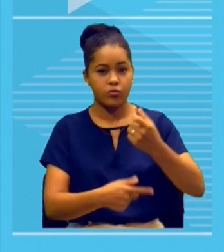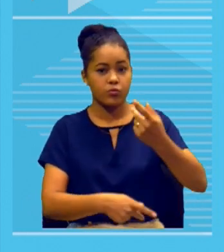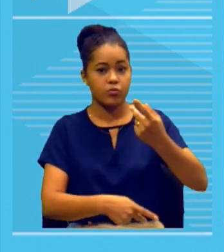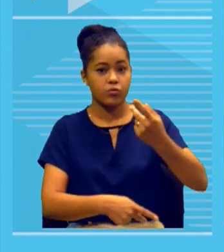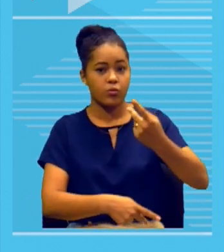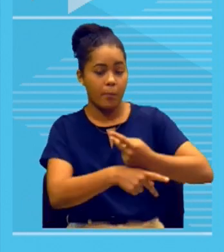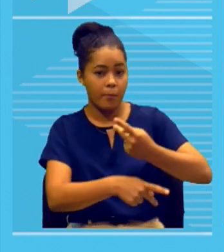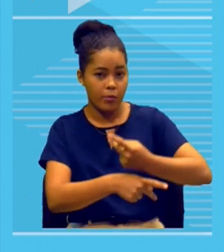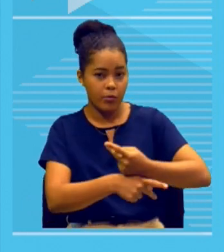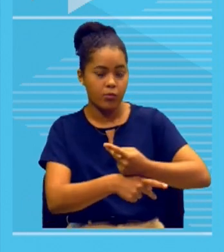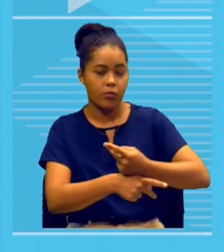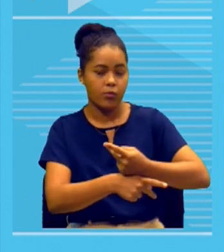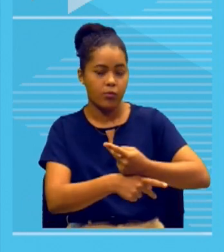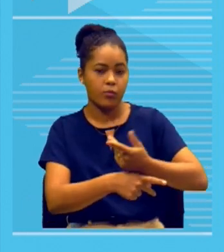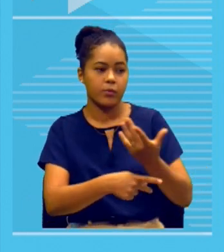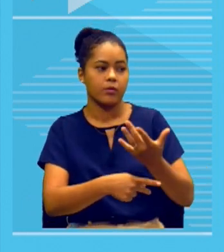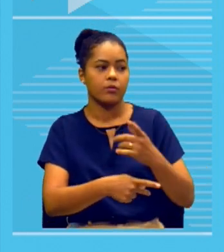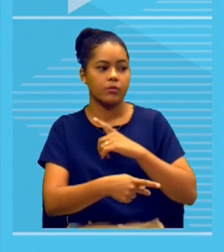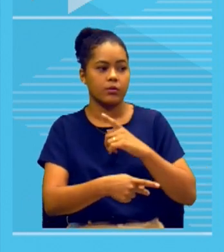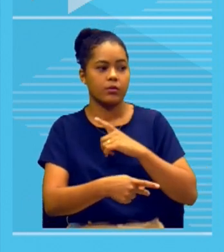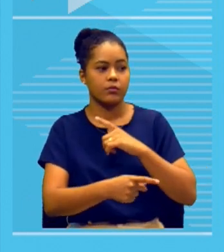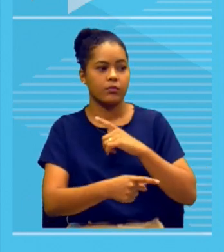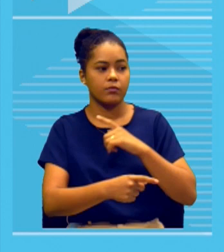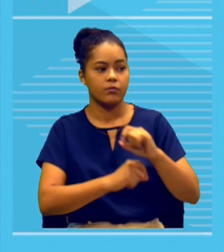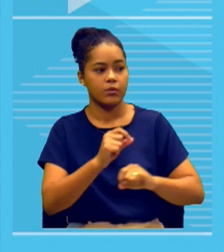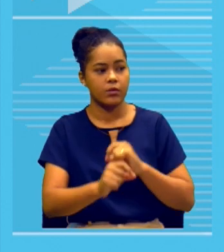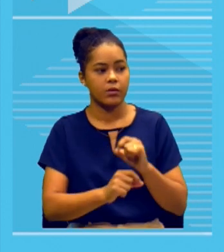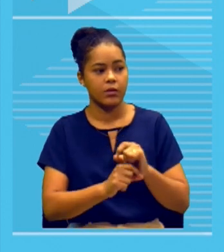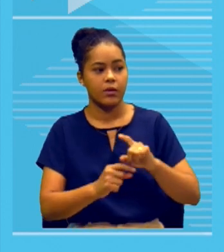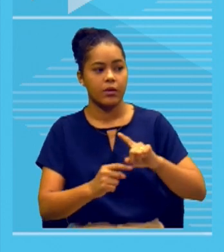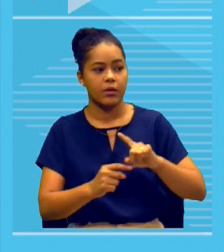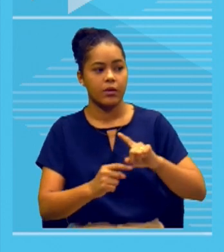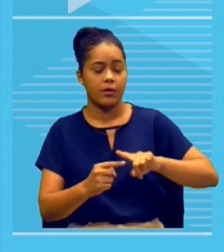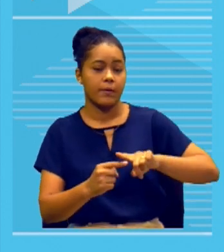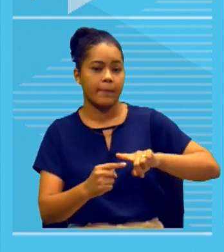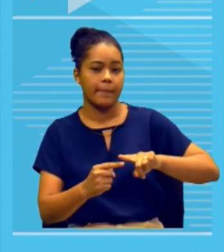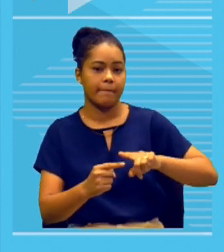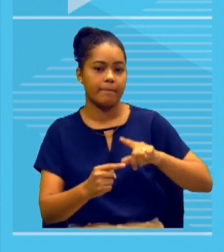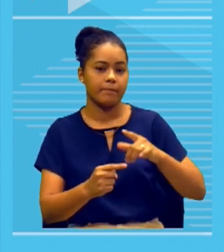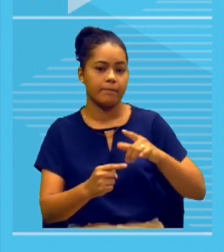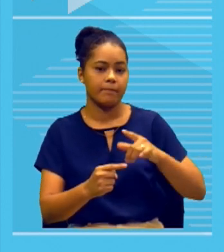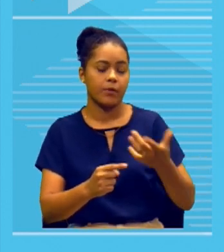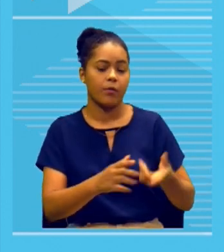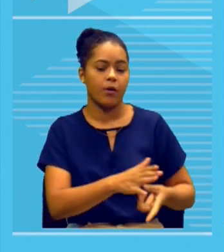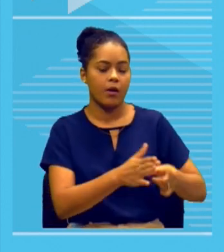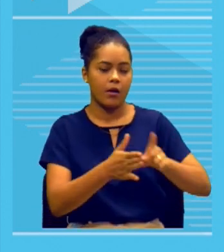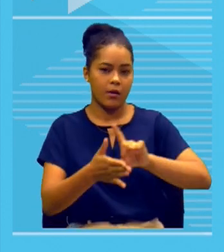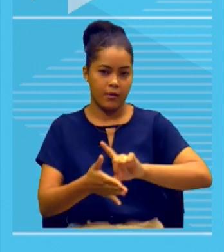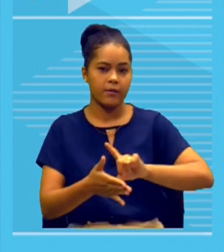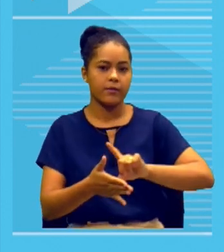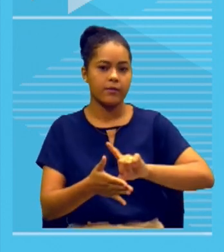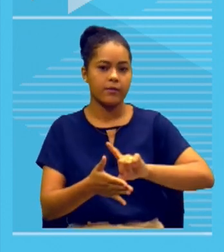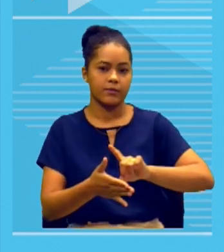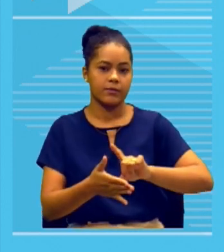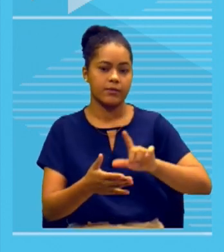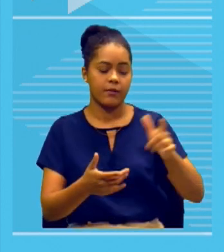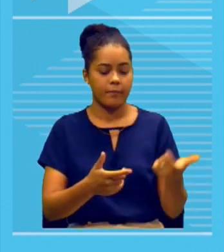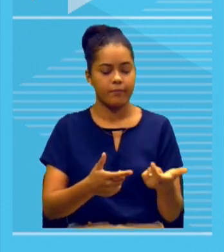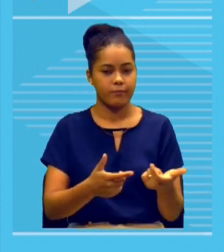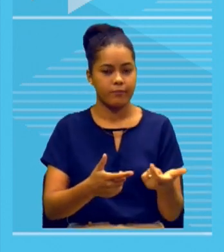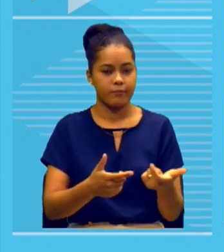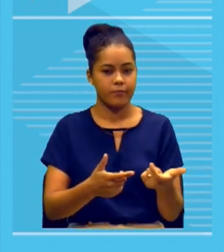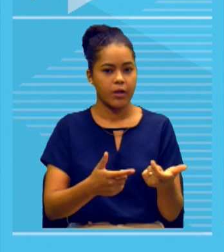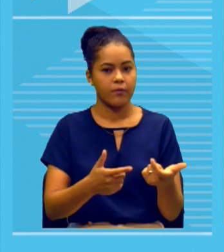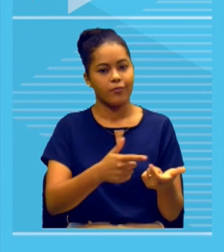apareceu antes do verbo deixar isso nos deixou alegre né isso